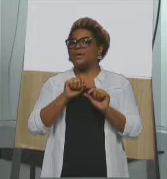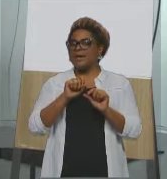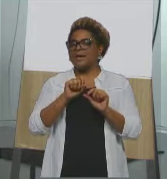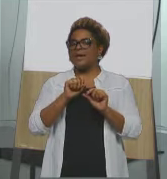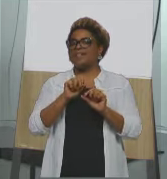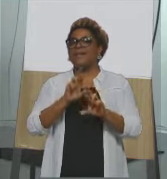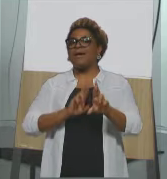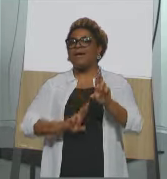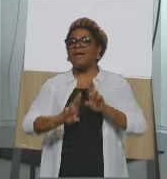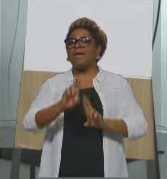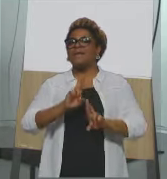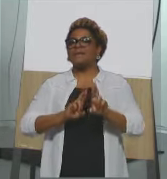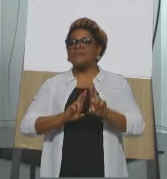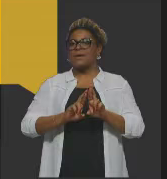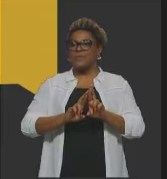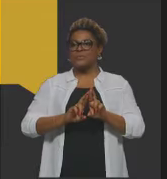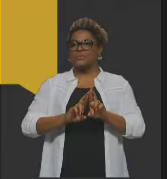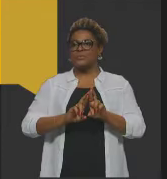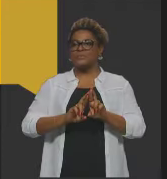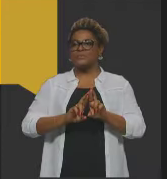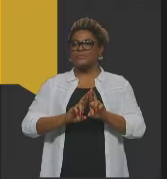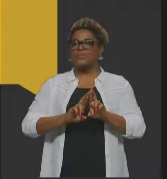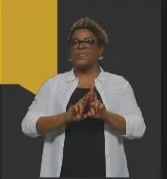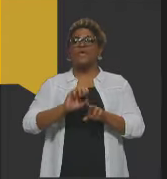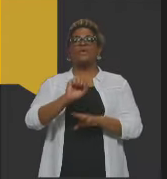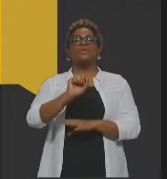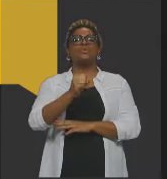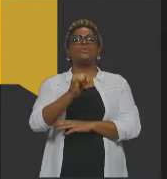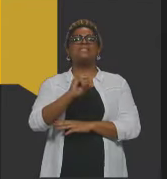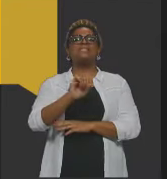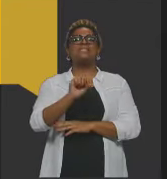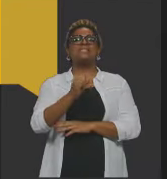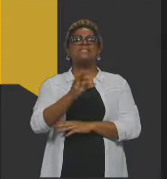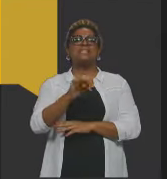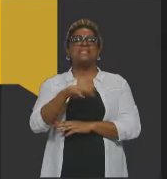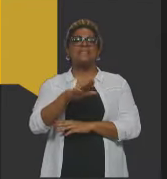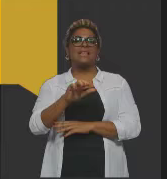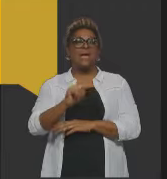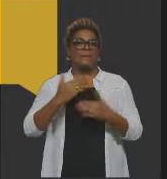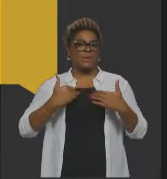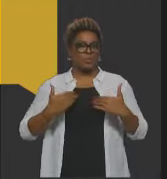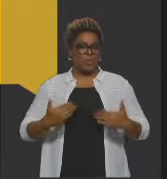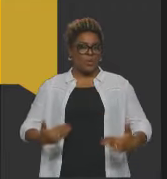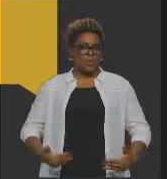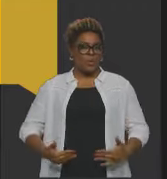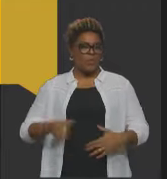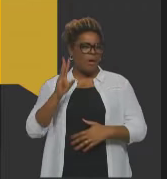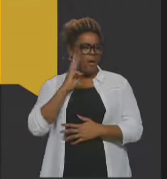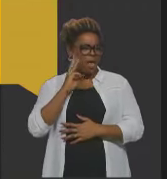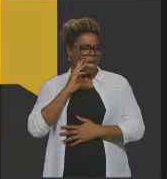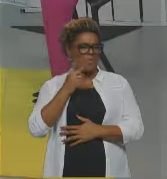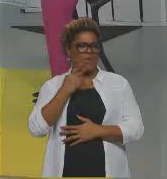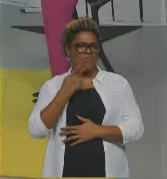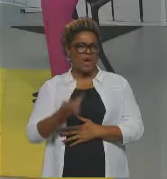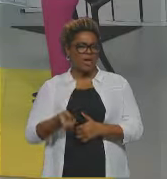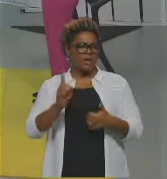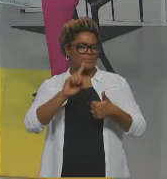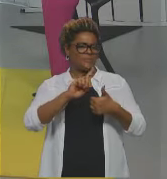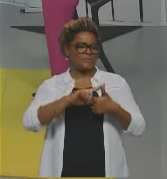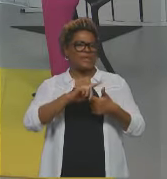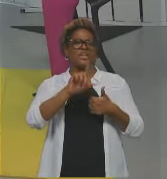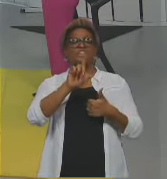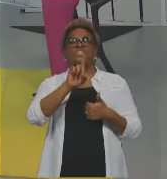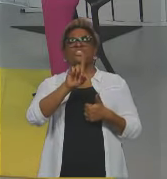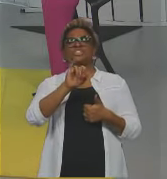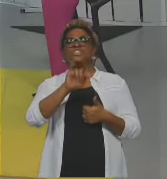do corpo. Nós abordamos aqui que é muito importante que o sistema digestório, respiratório, circulatório